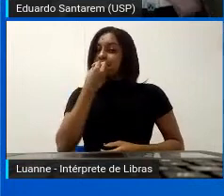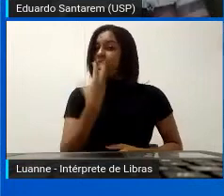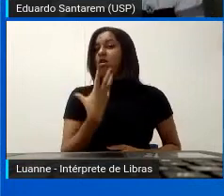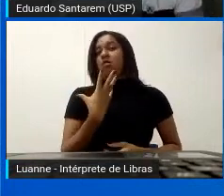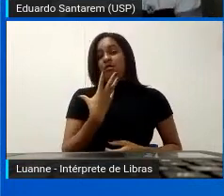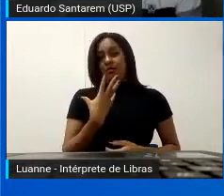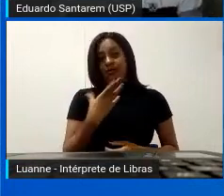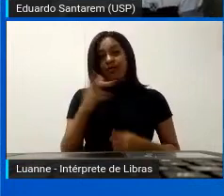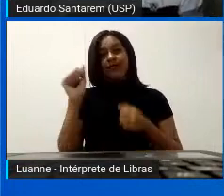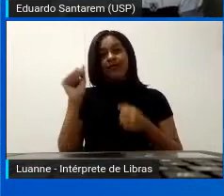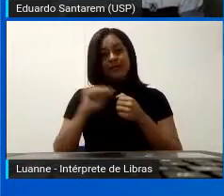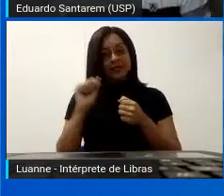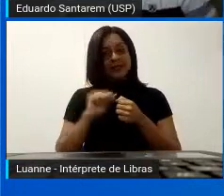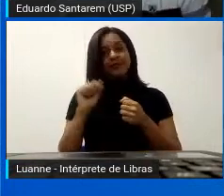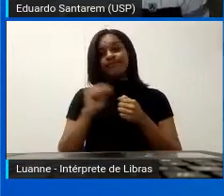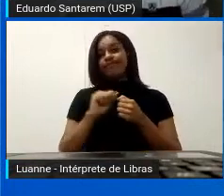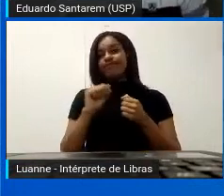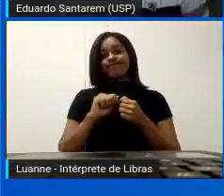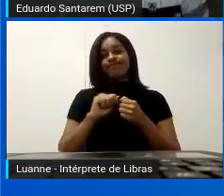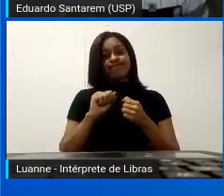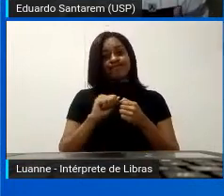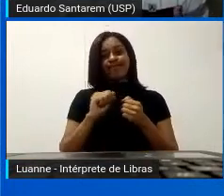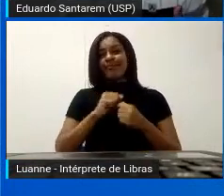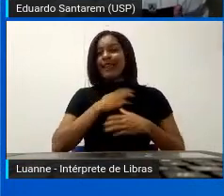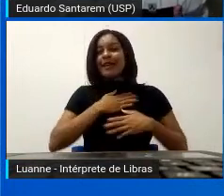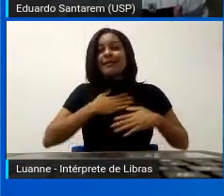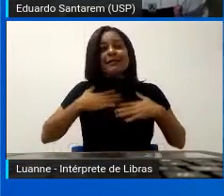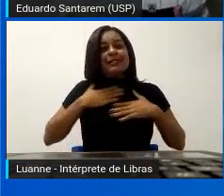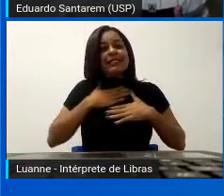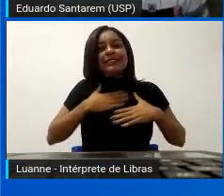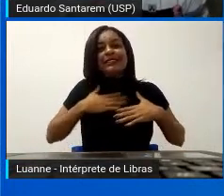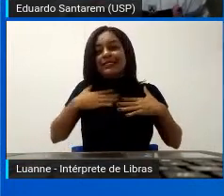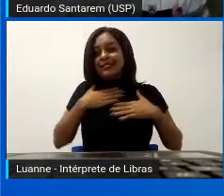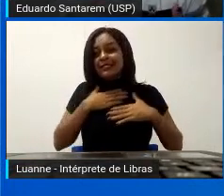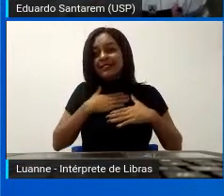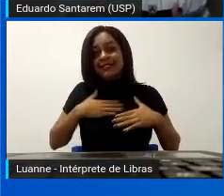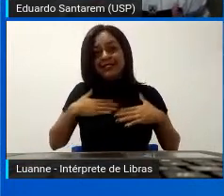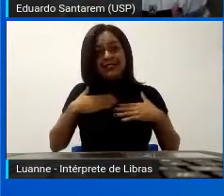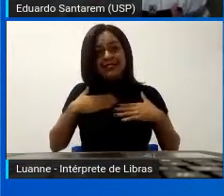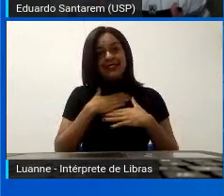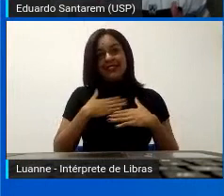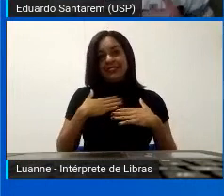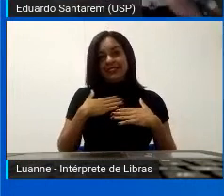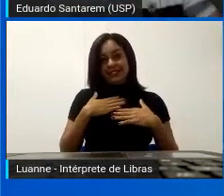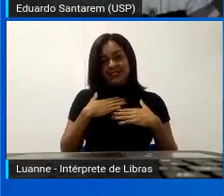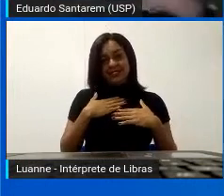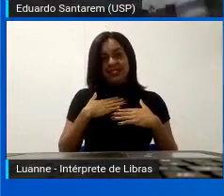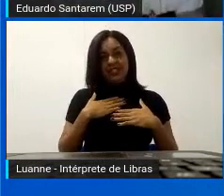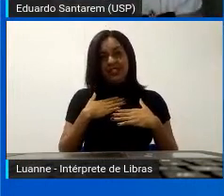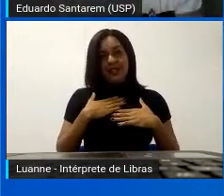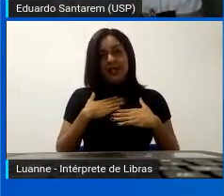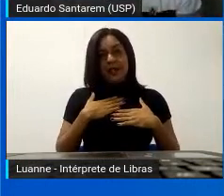aquilo lá com a maior é prazer possível e a hora que chegava 5:30 da tarde ia embora ele não sabe para outro emprego ele não precisava dar aula em outra escola